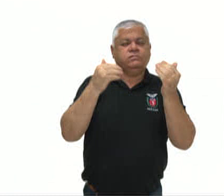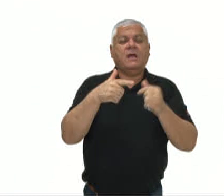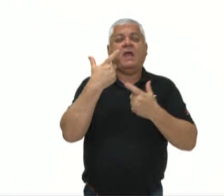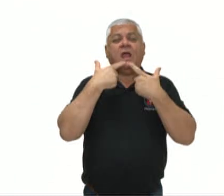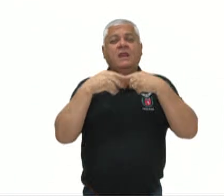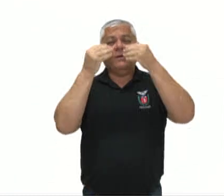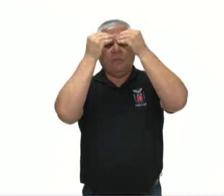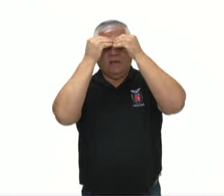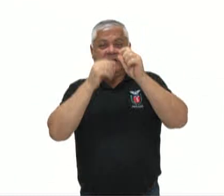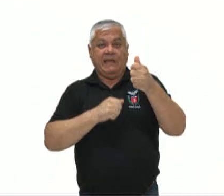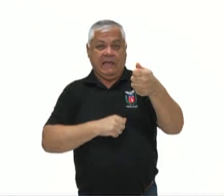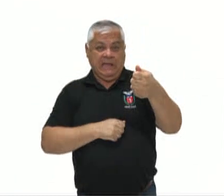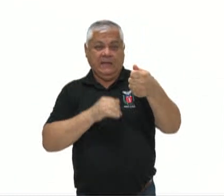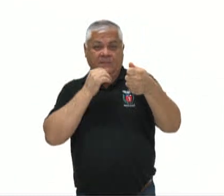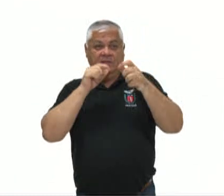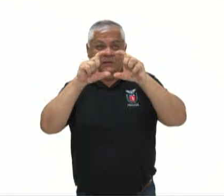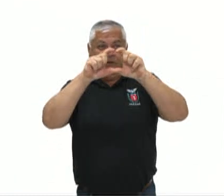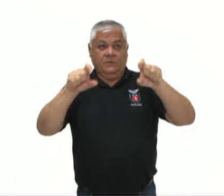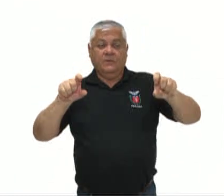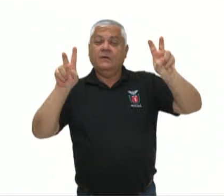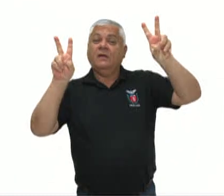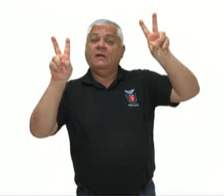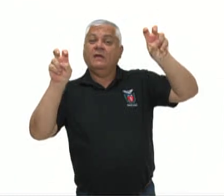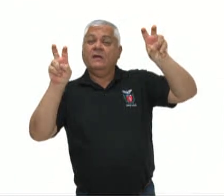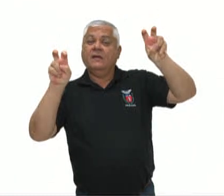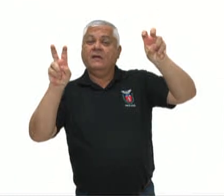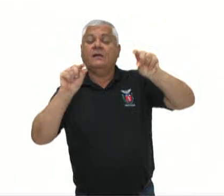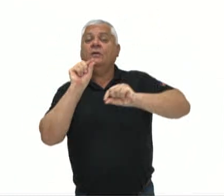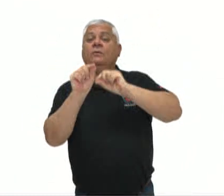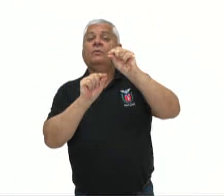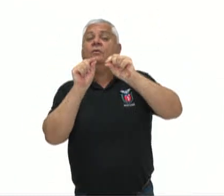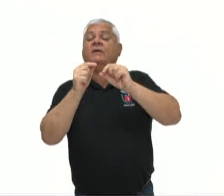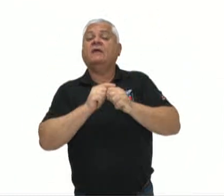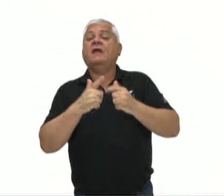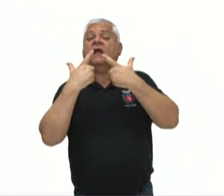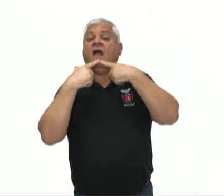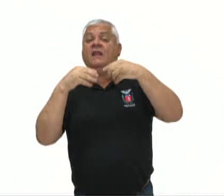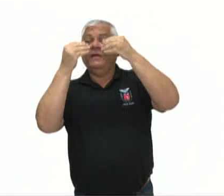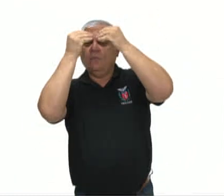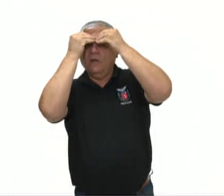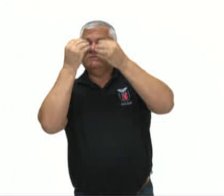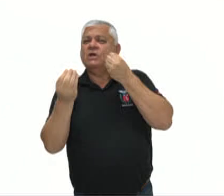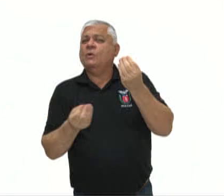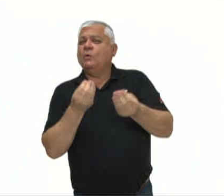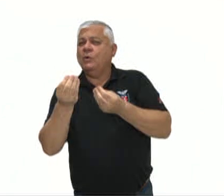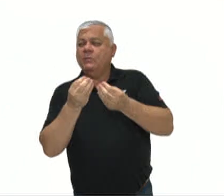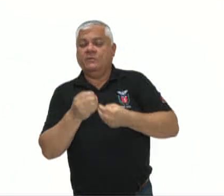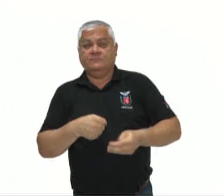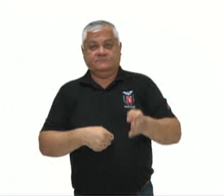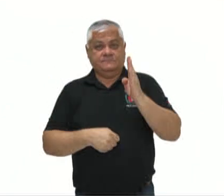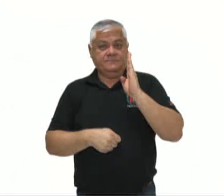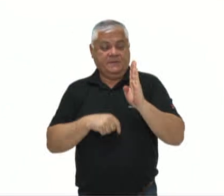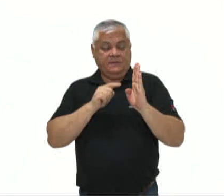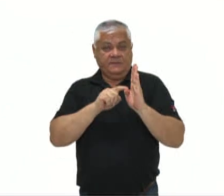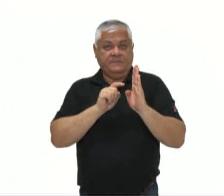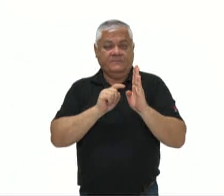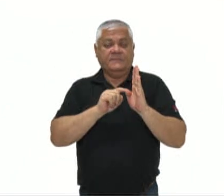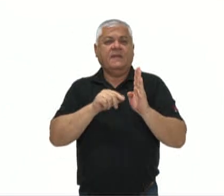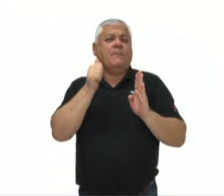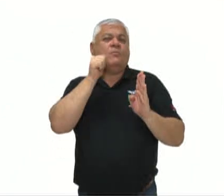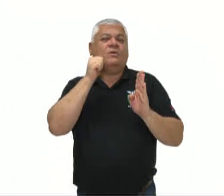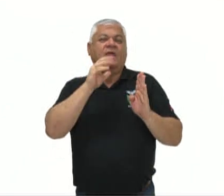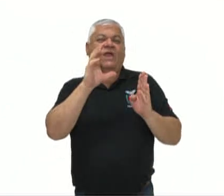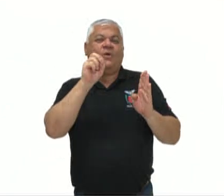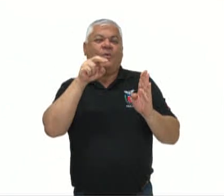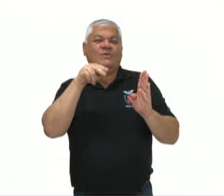Letra A. No trecho entre aspas, como você classificaria a linguagem utilizada? Letra B. Na fala de Conceição,